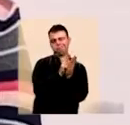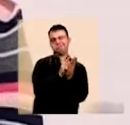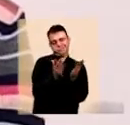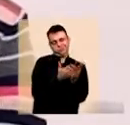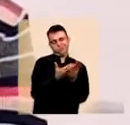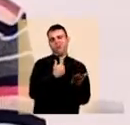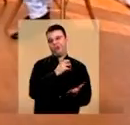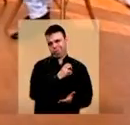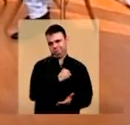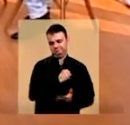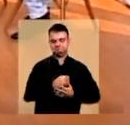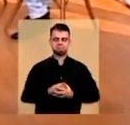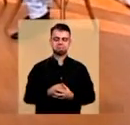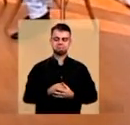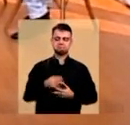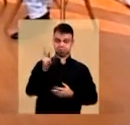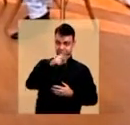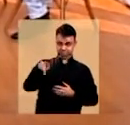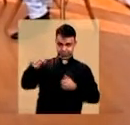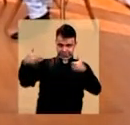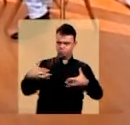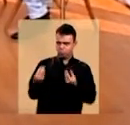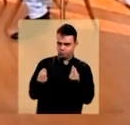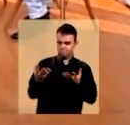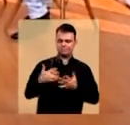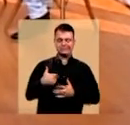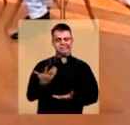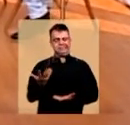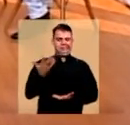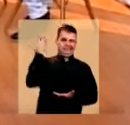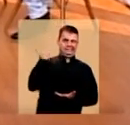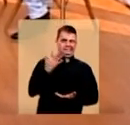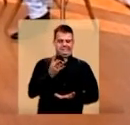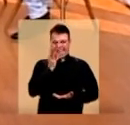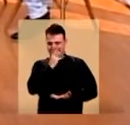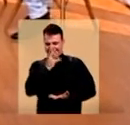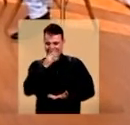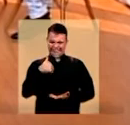E o senhor, professor? Bom, eu resisti um pouco, né?